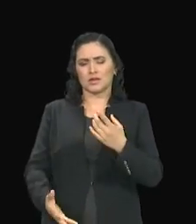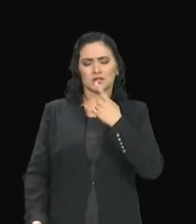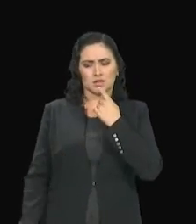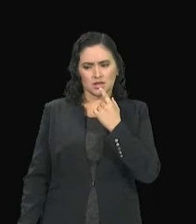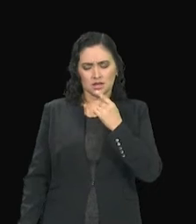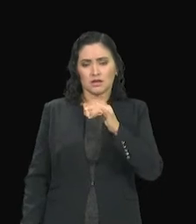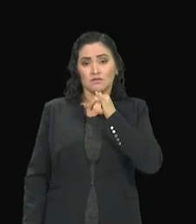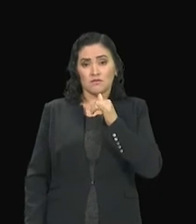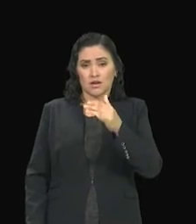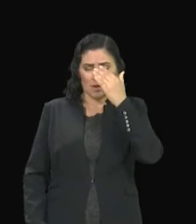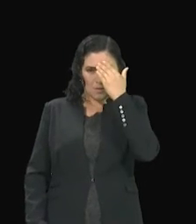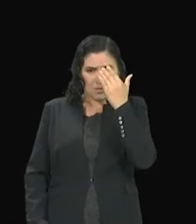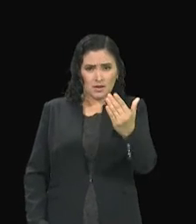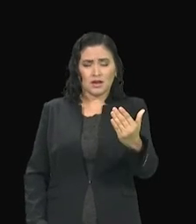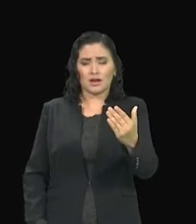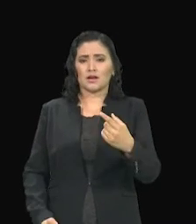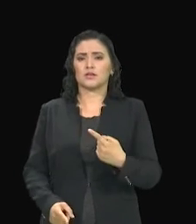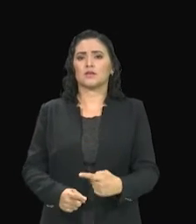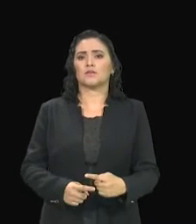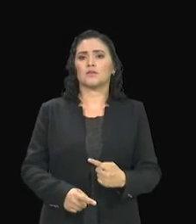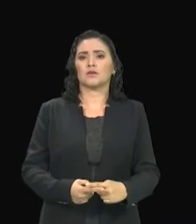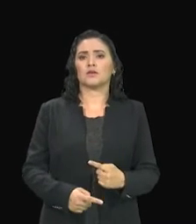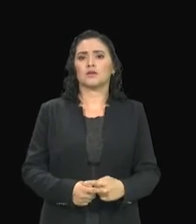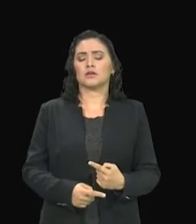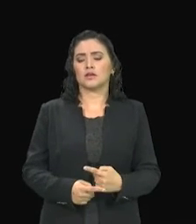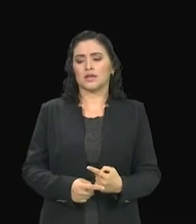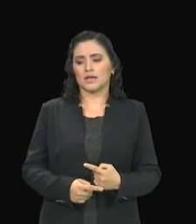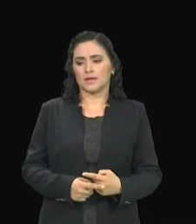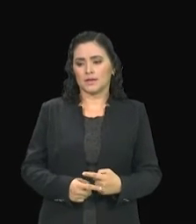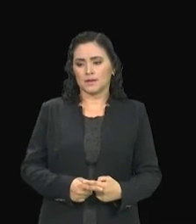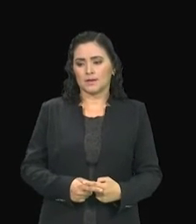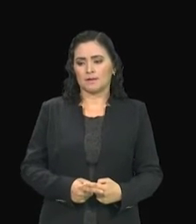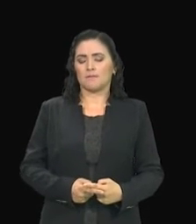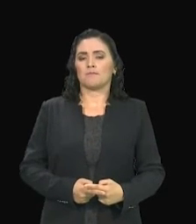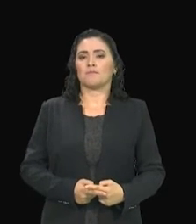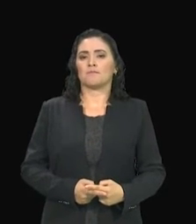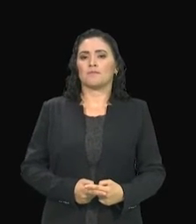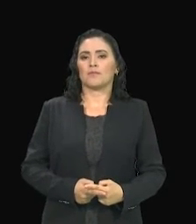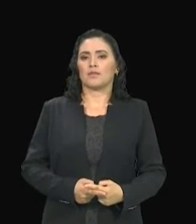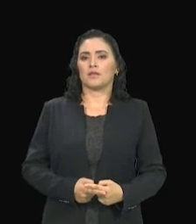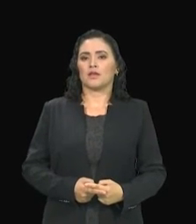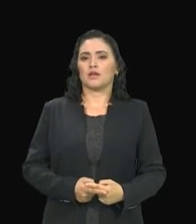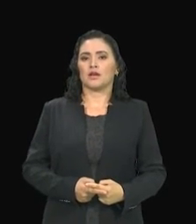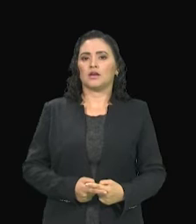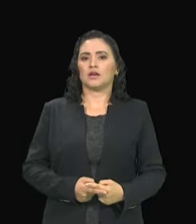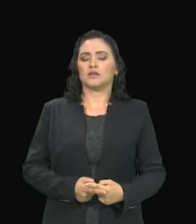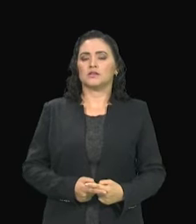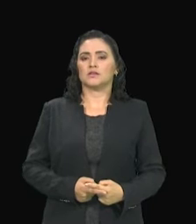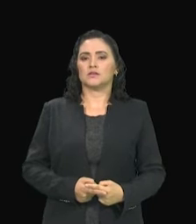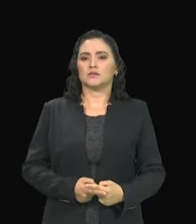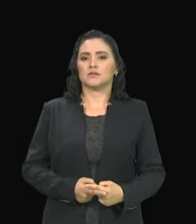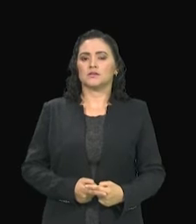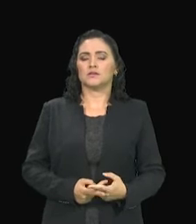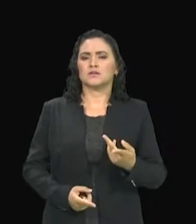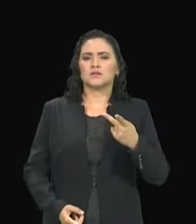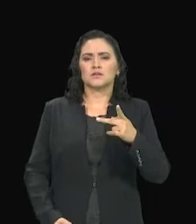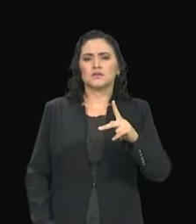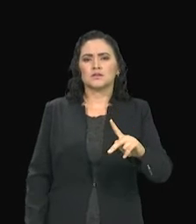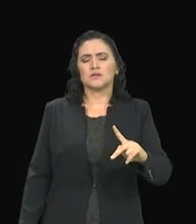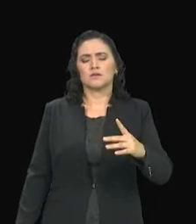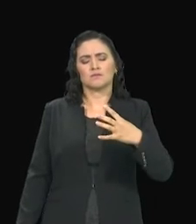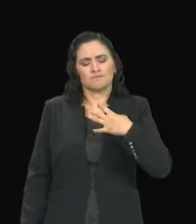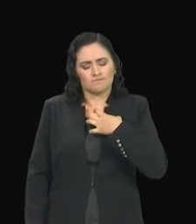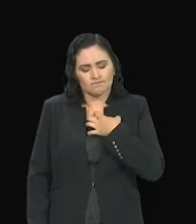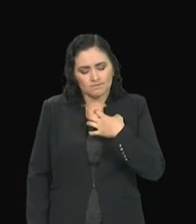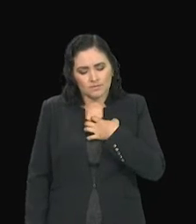muito obrigado, porque eles, pelo seu gesto nobre e humano, salvam muitas vidas. Doar sangue, acima